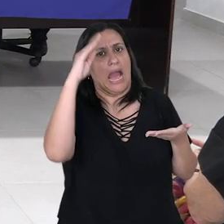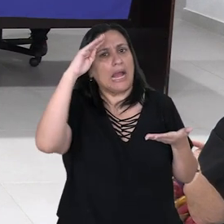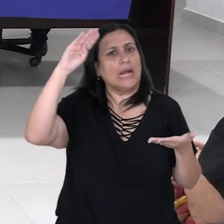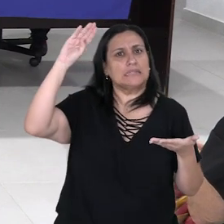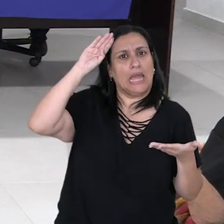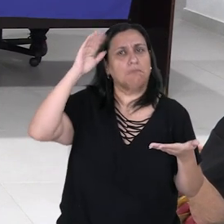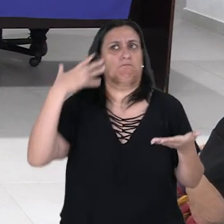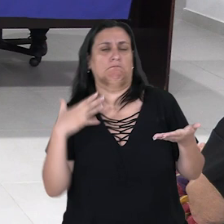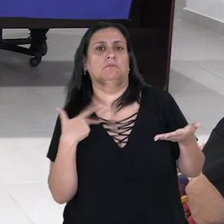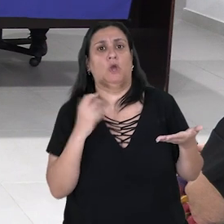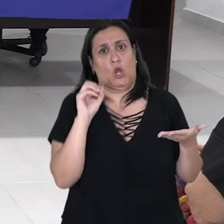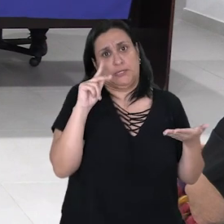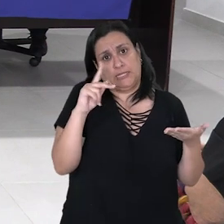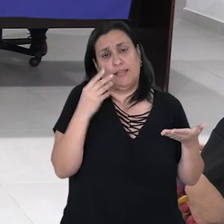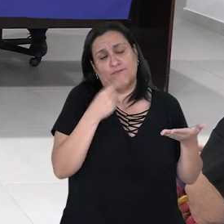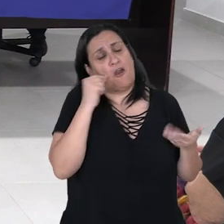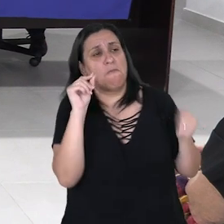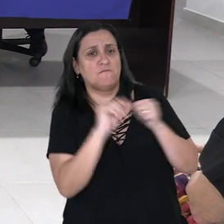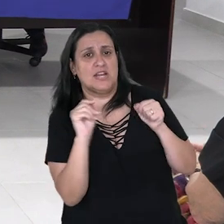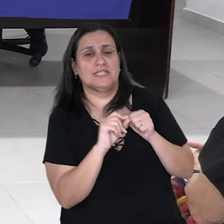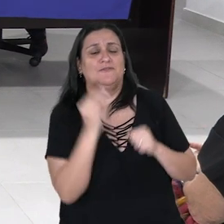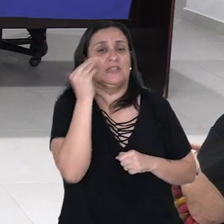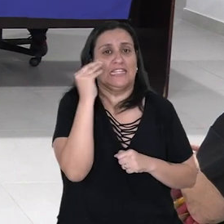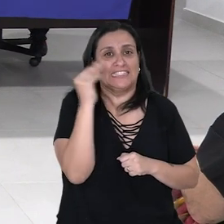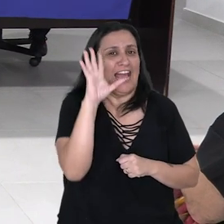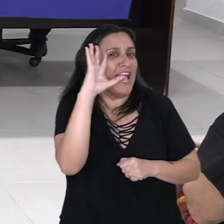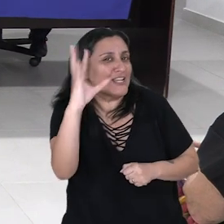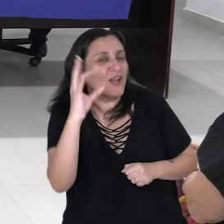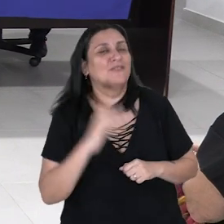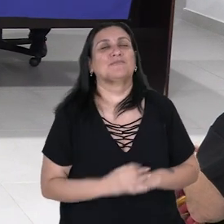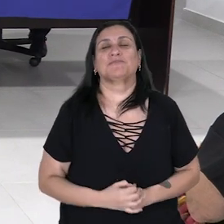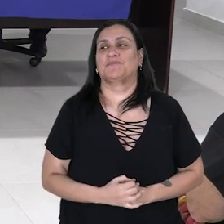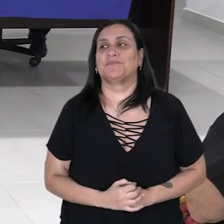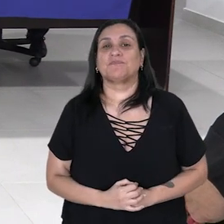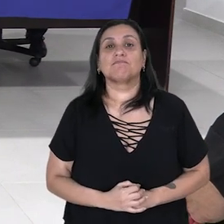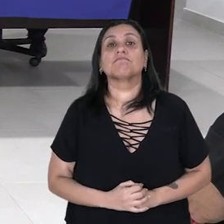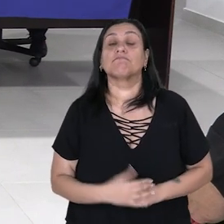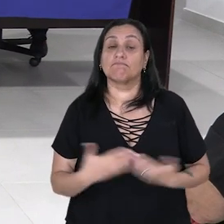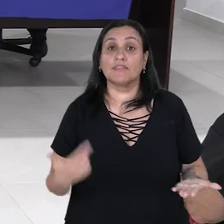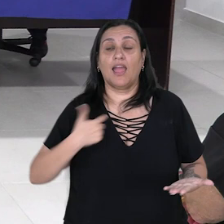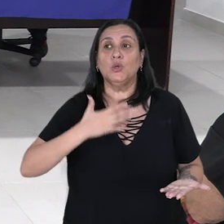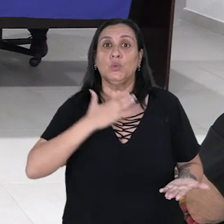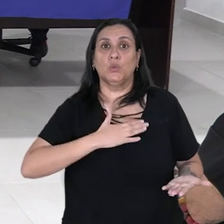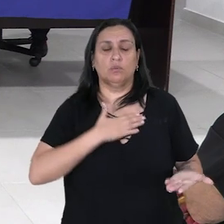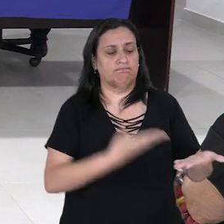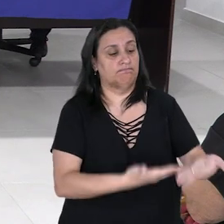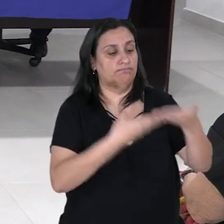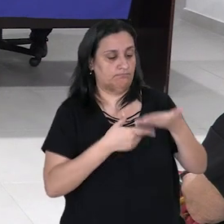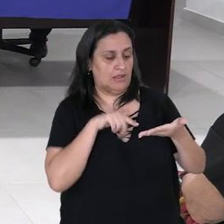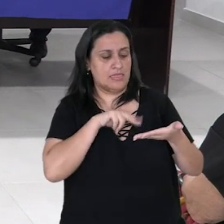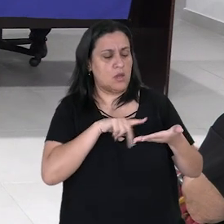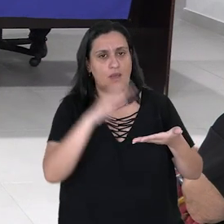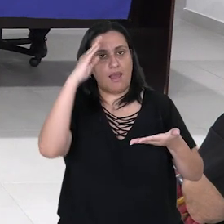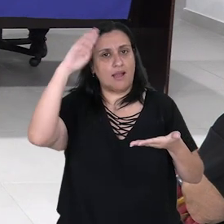Eu falei, tá, né? Manda que a gente resolve. Aí eu fiquei mais tranquilo quando eu vi que